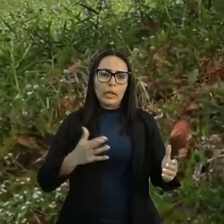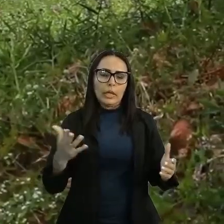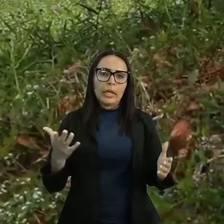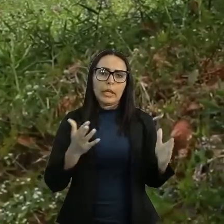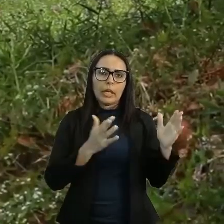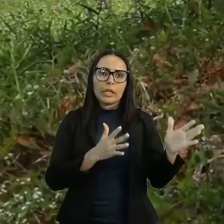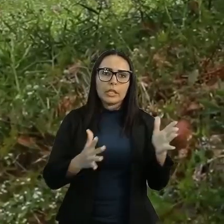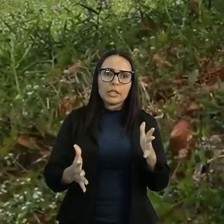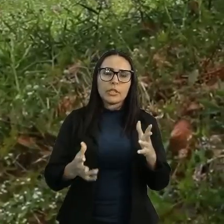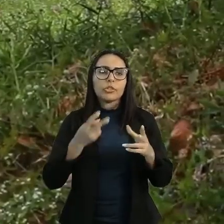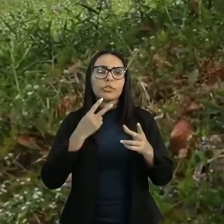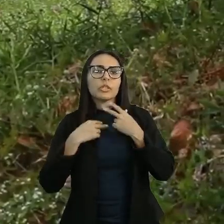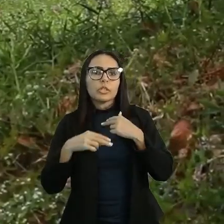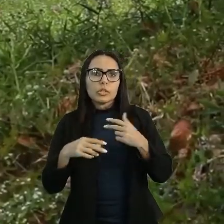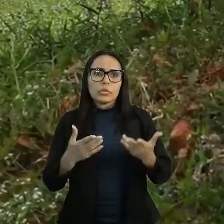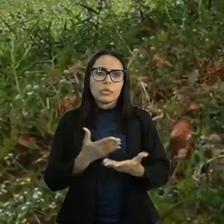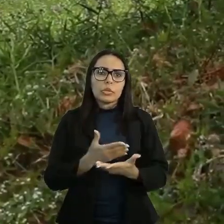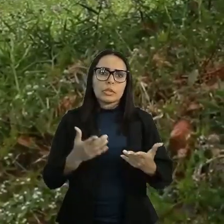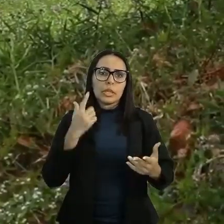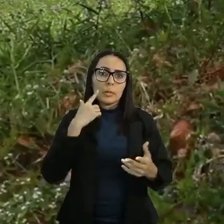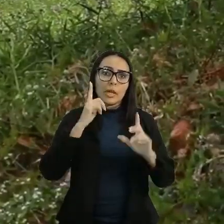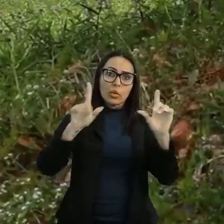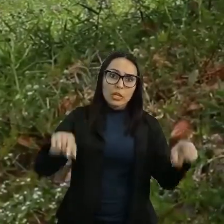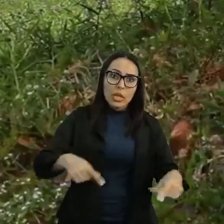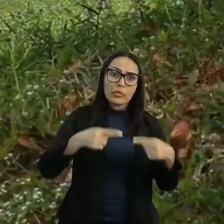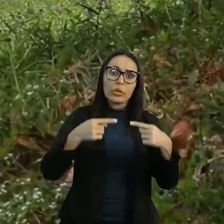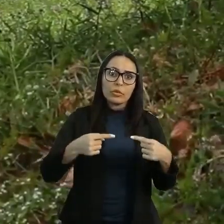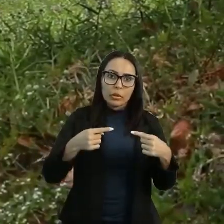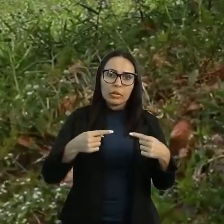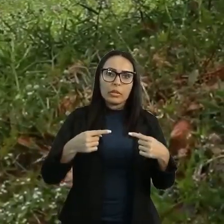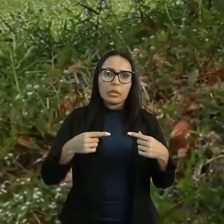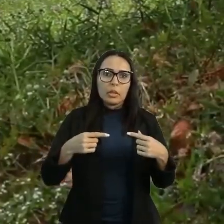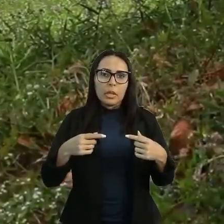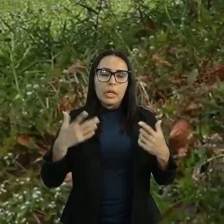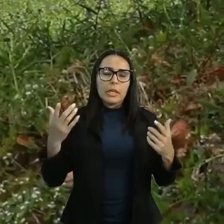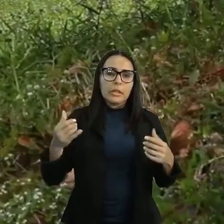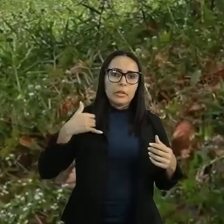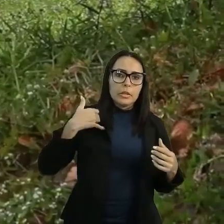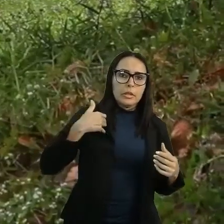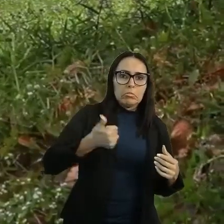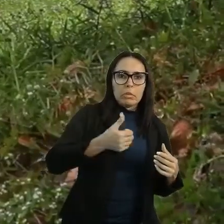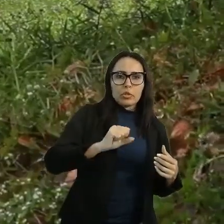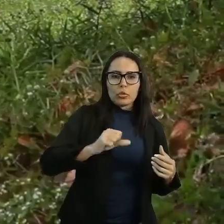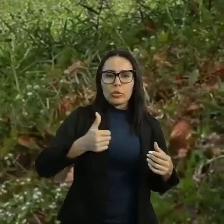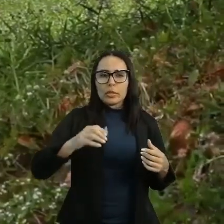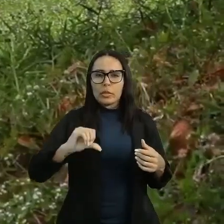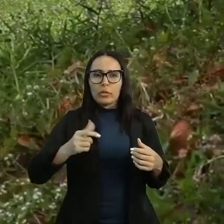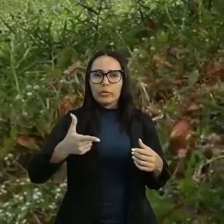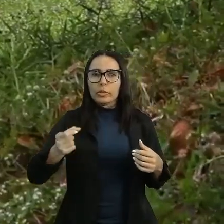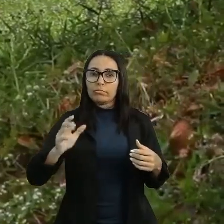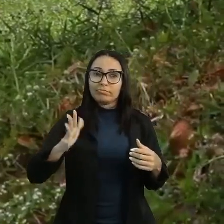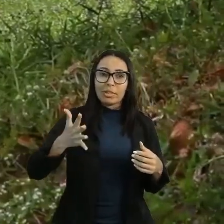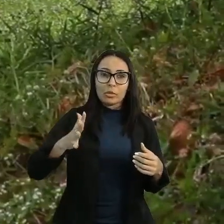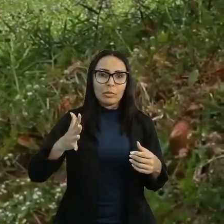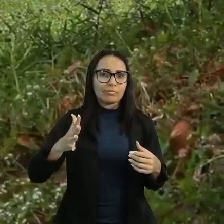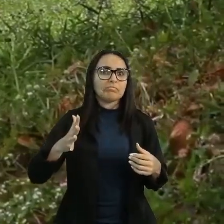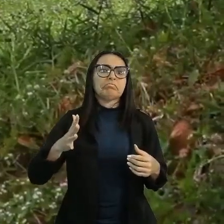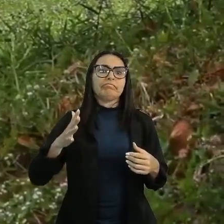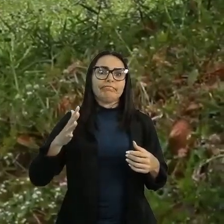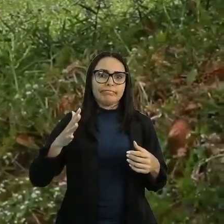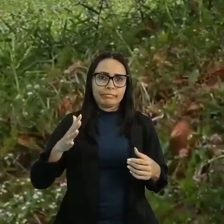é comunidades sem fronteiras. É para abranger tudo e a todos. Entendi. E aí tu começou a frequentar